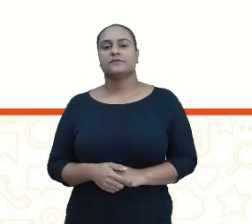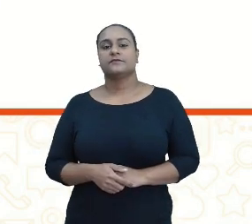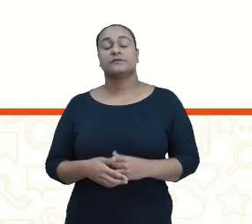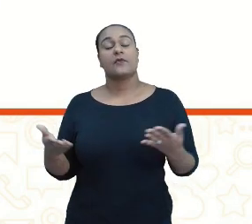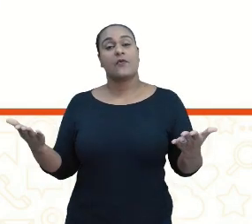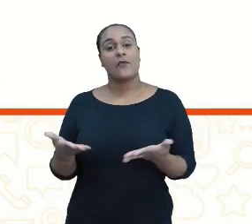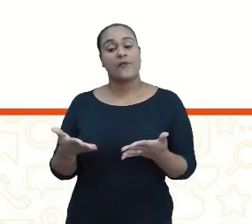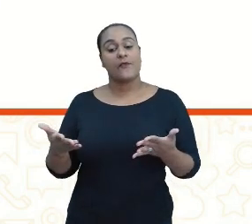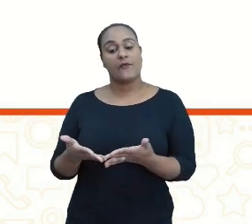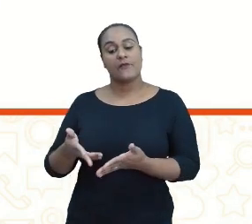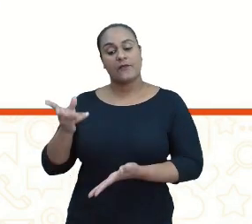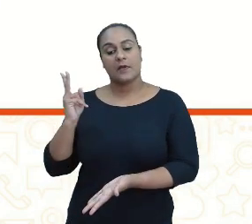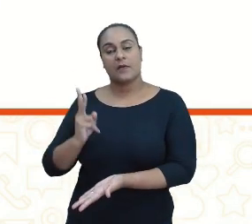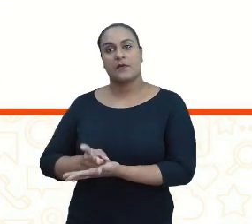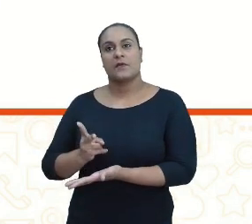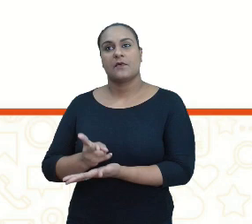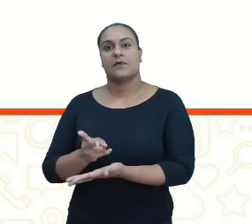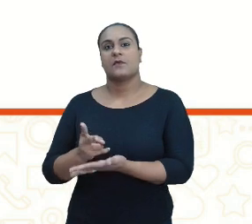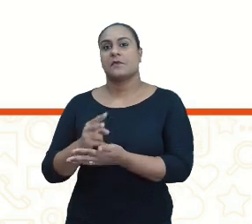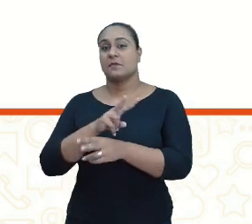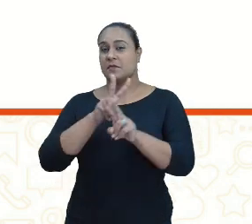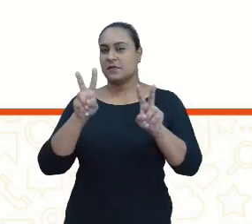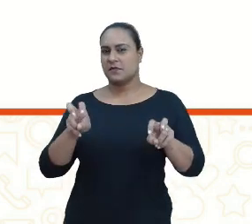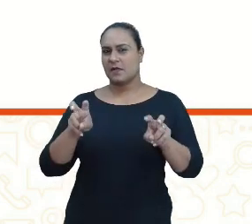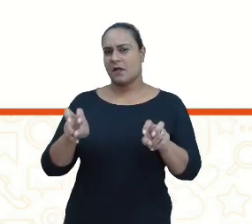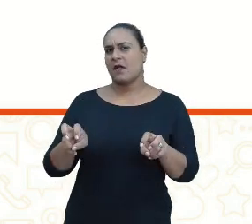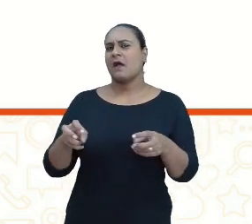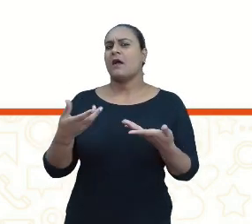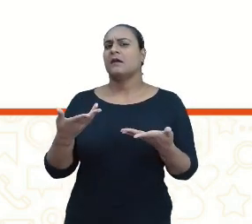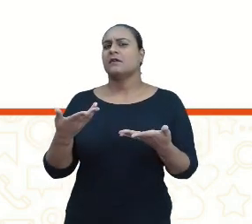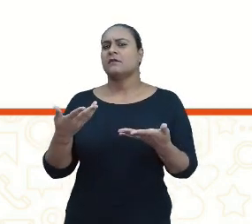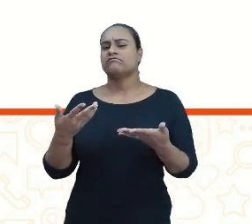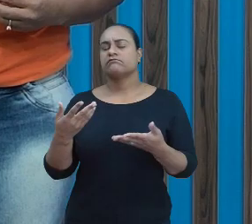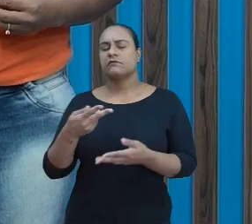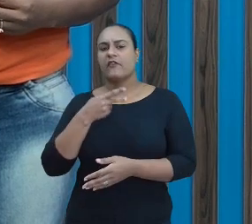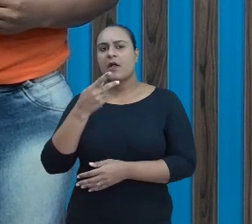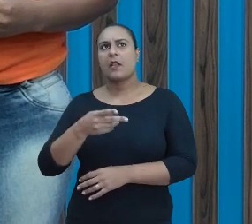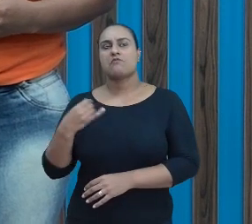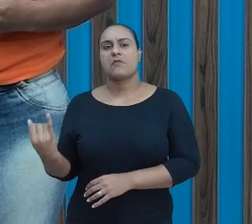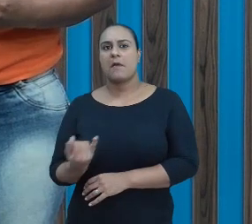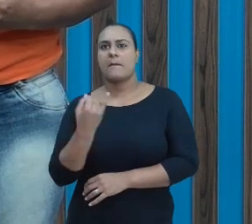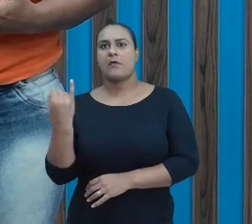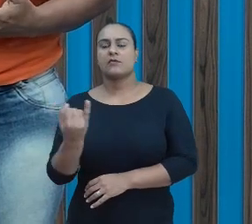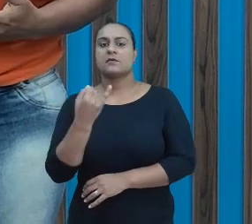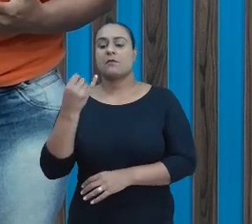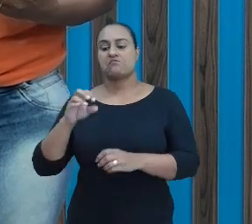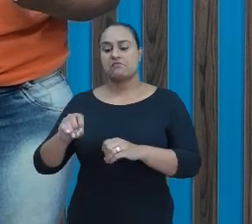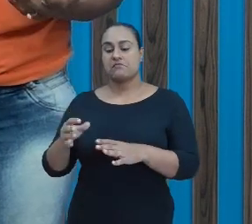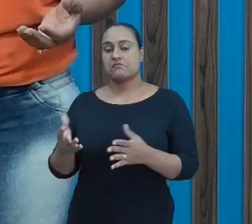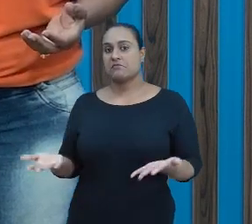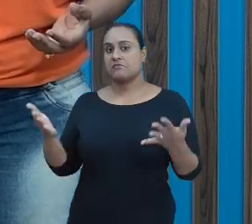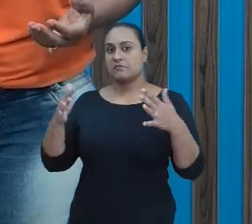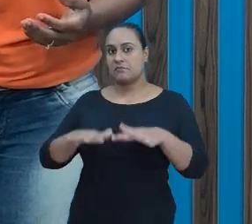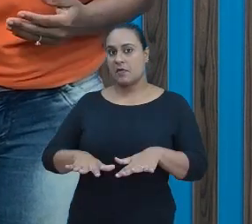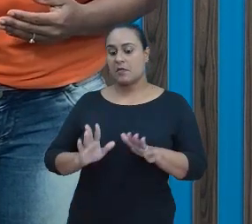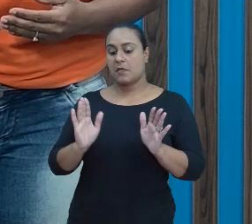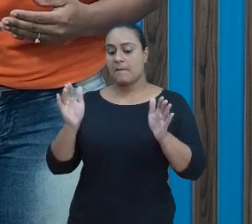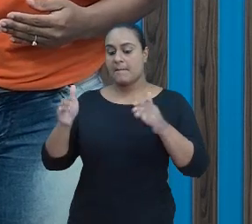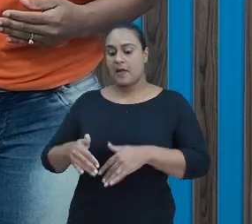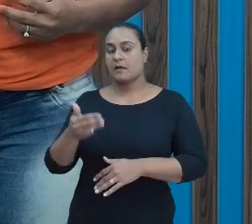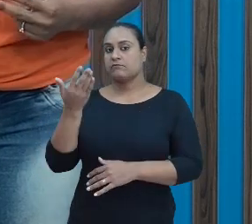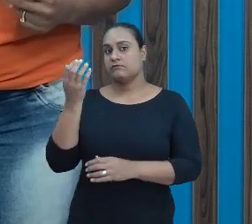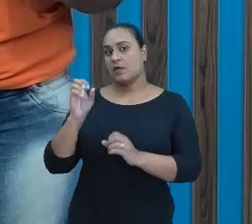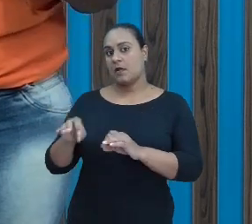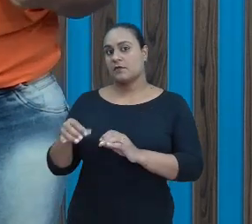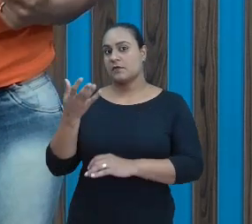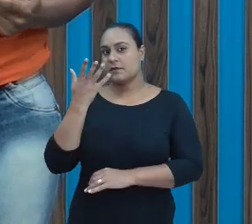vamos continuar com a nossa temática, falando dessa importância da educação inclusiva na educação infantil, mas